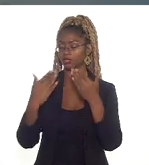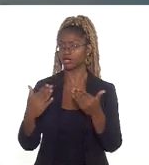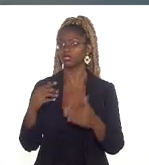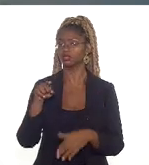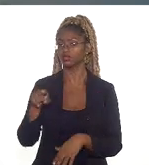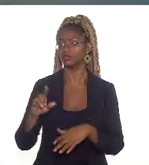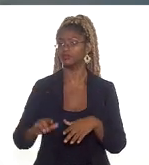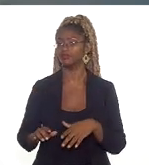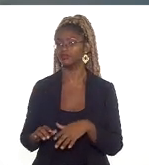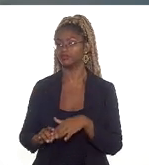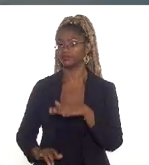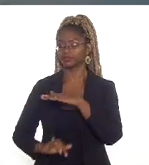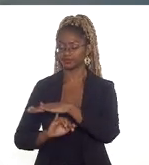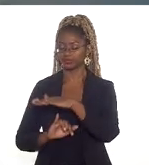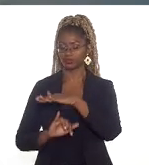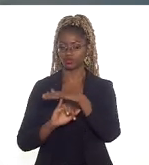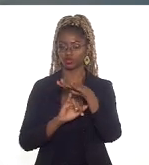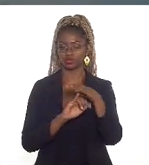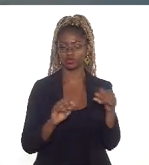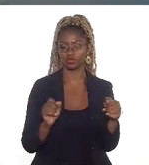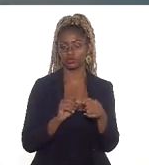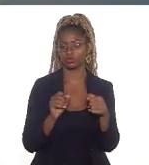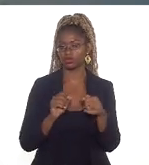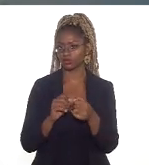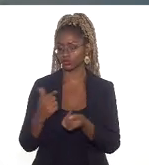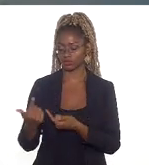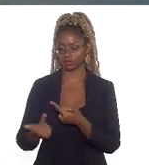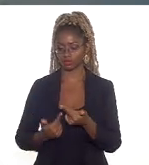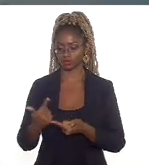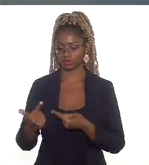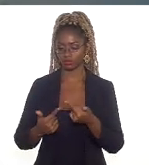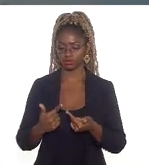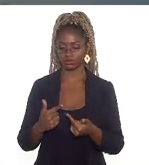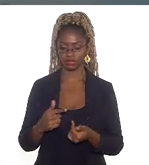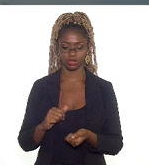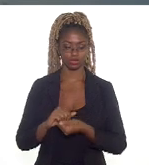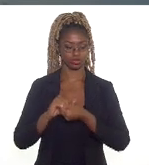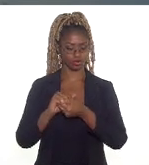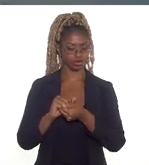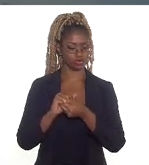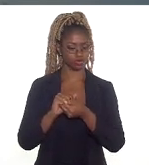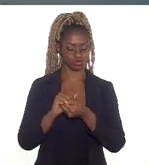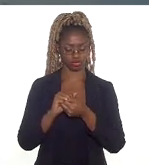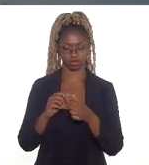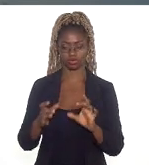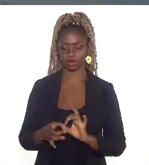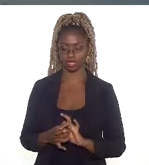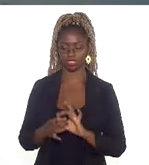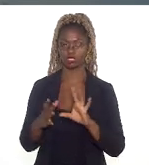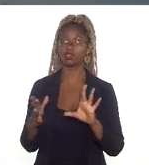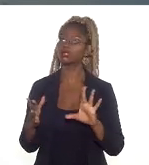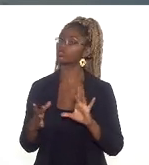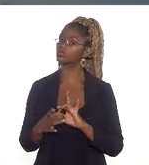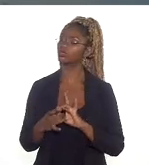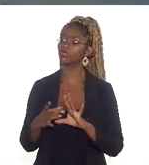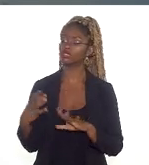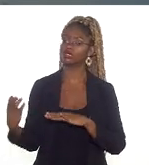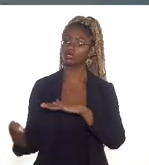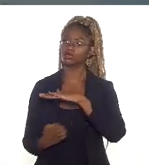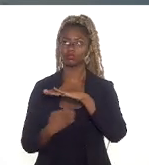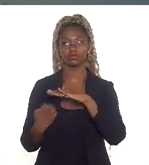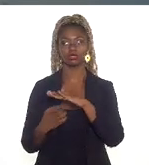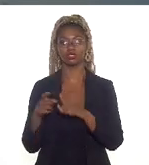pela instituição realizadora, executora, com o aval da empresa que tem